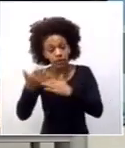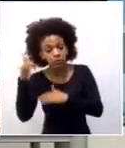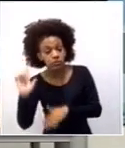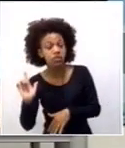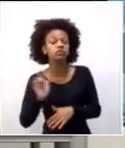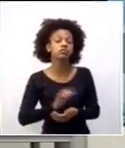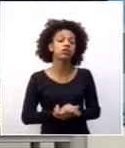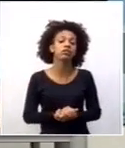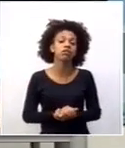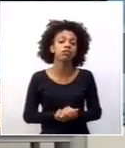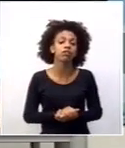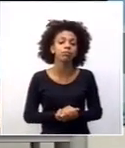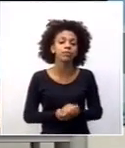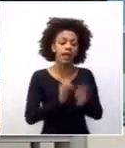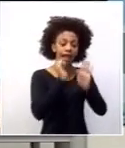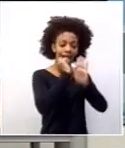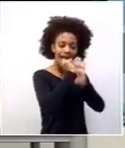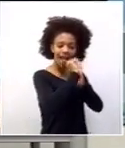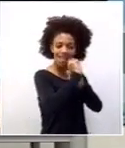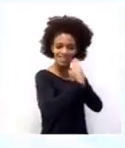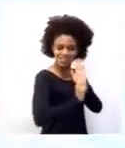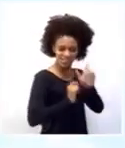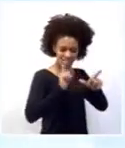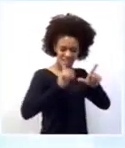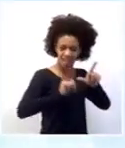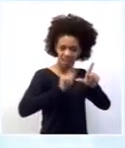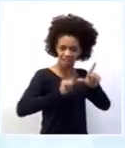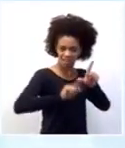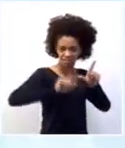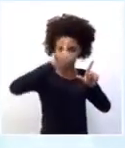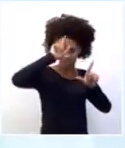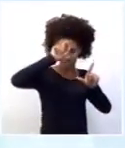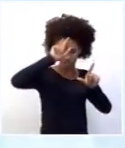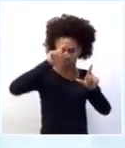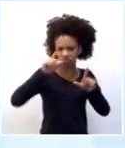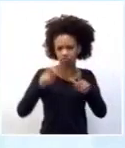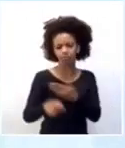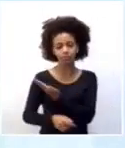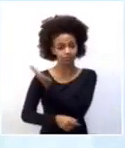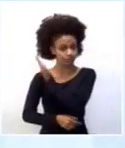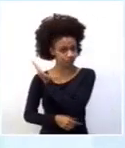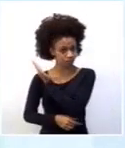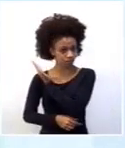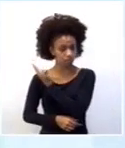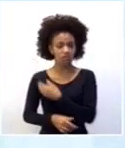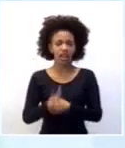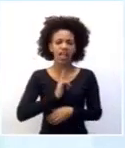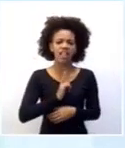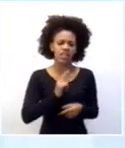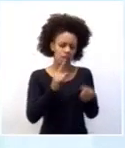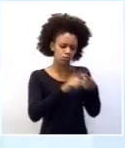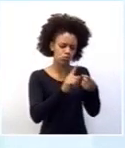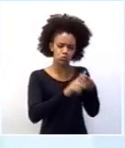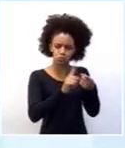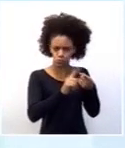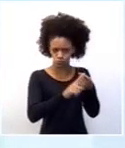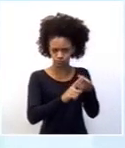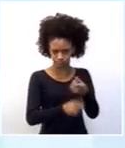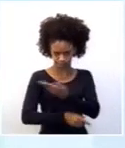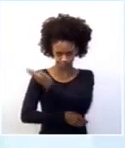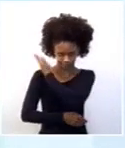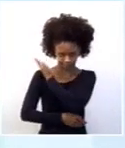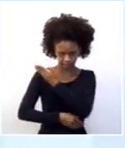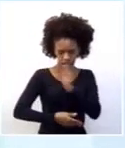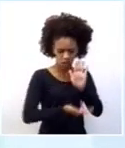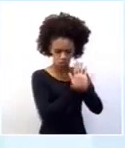nós temos a escrita egípcia. A gente tem duas escritas básicas que a gente pode falar, os hieroglifos, né, que são aqueles